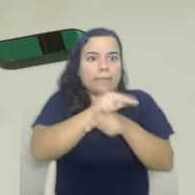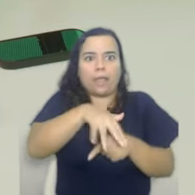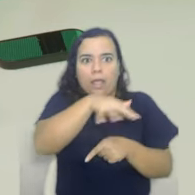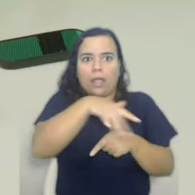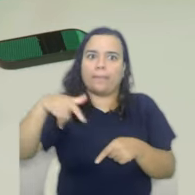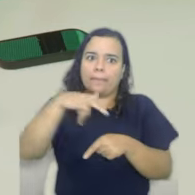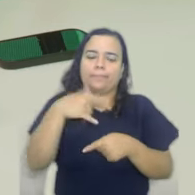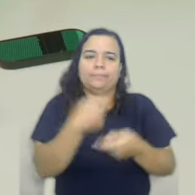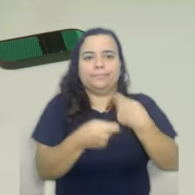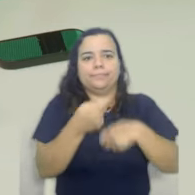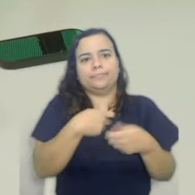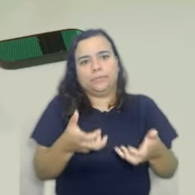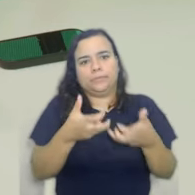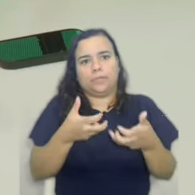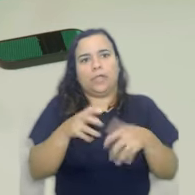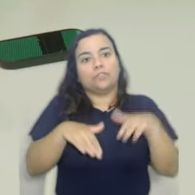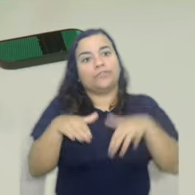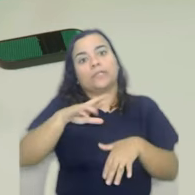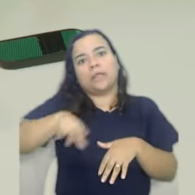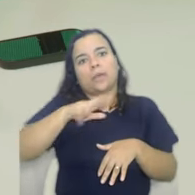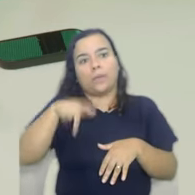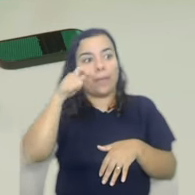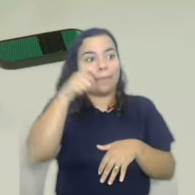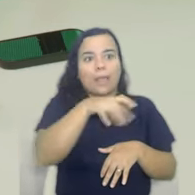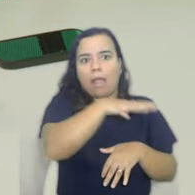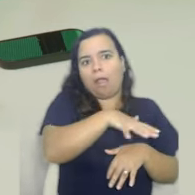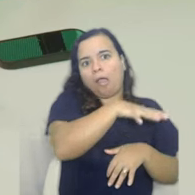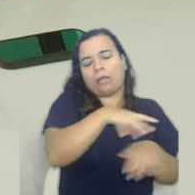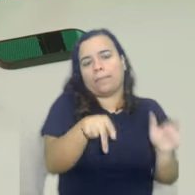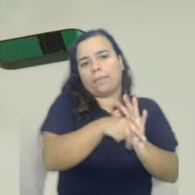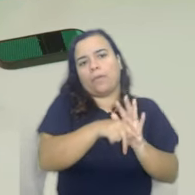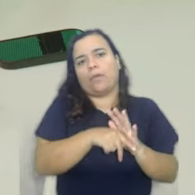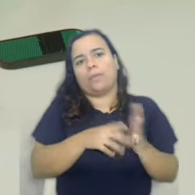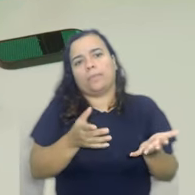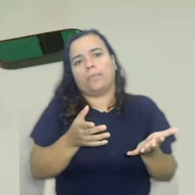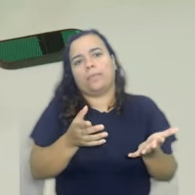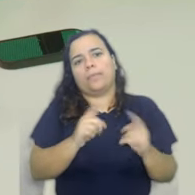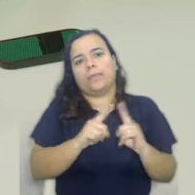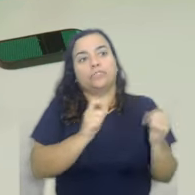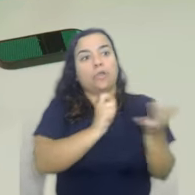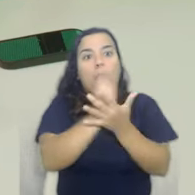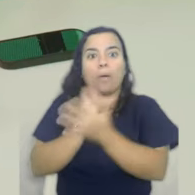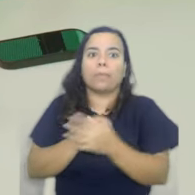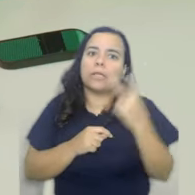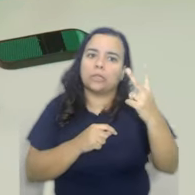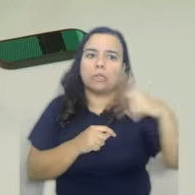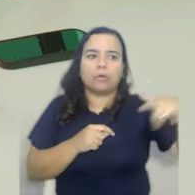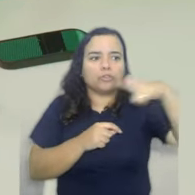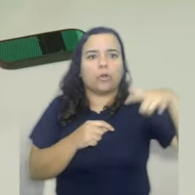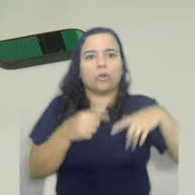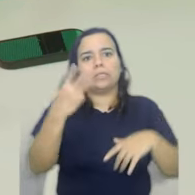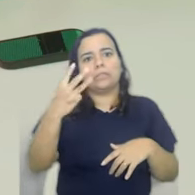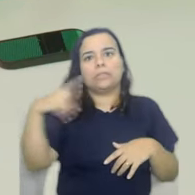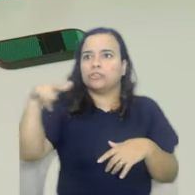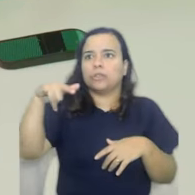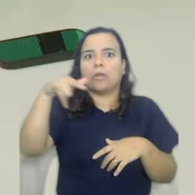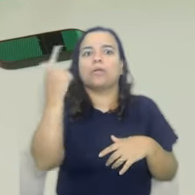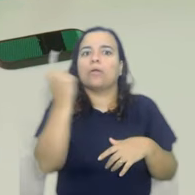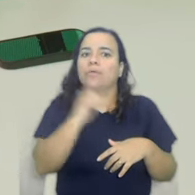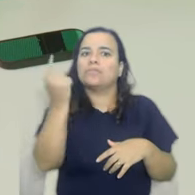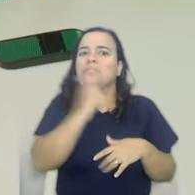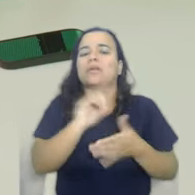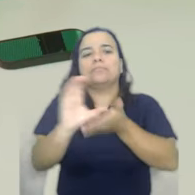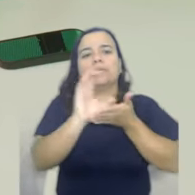que nem é do do setor ali especificamente compra dois três drones consegue linha de crédito consegue ir atrás